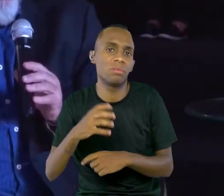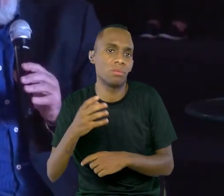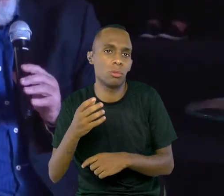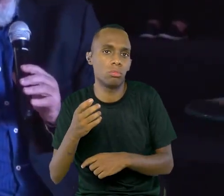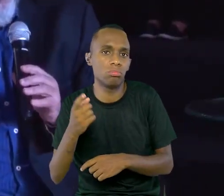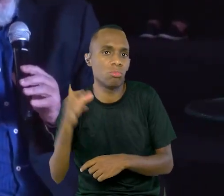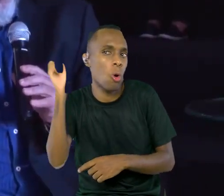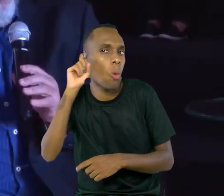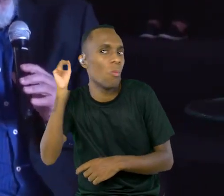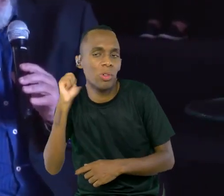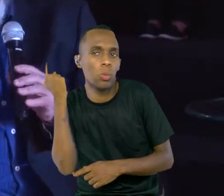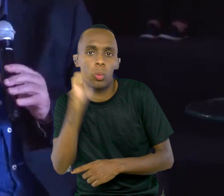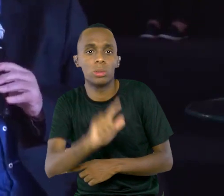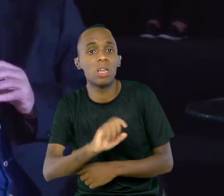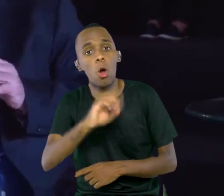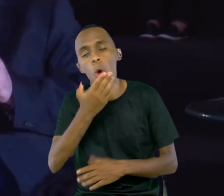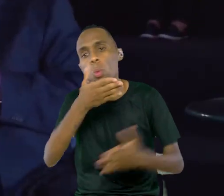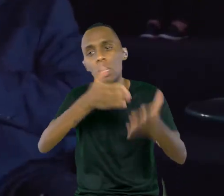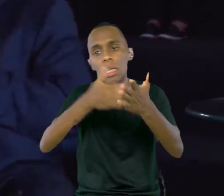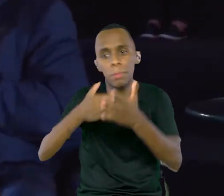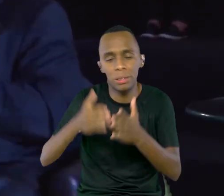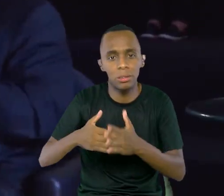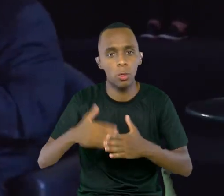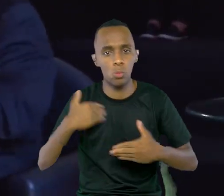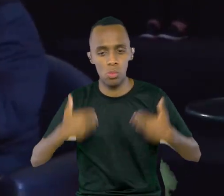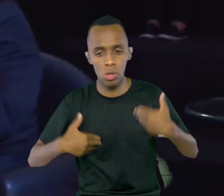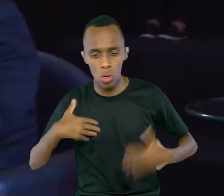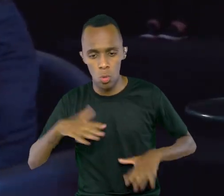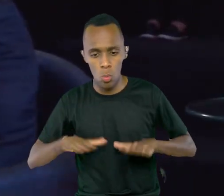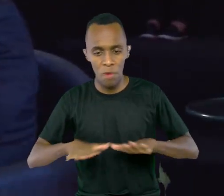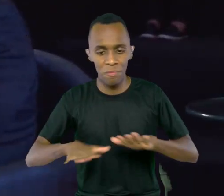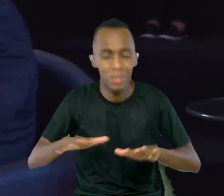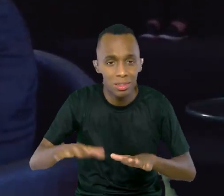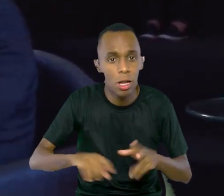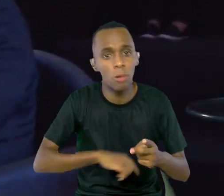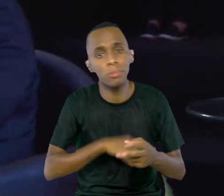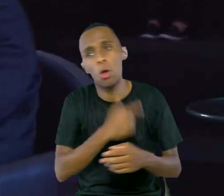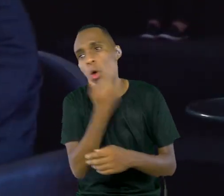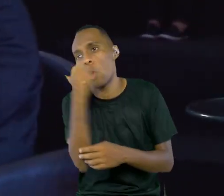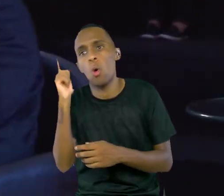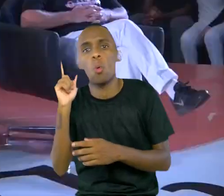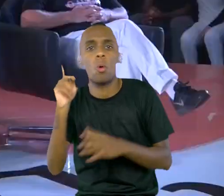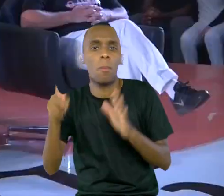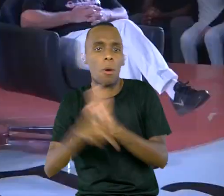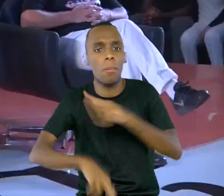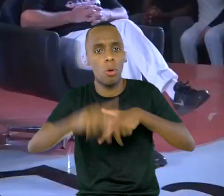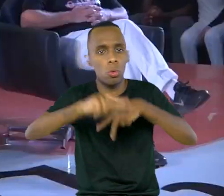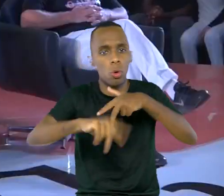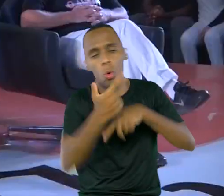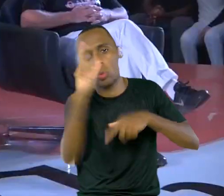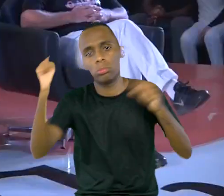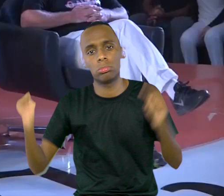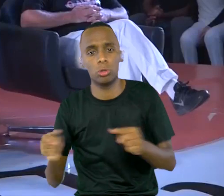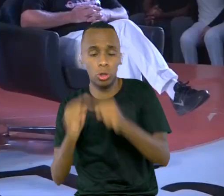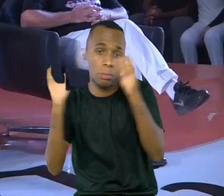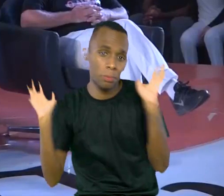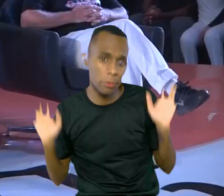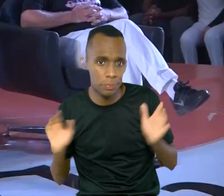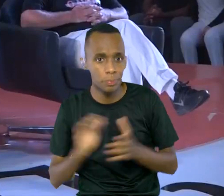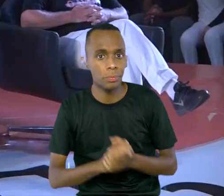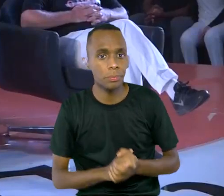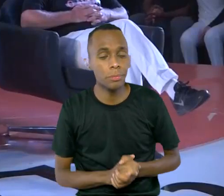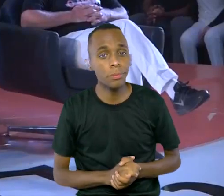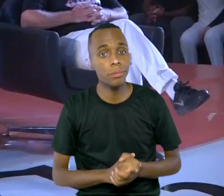de ouvir, outros com alguma dificuldade de locomoção, outros com outra orientação